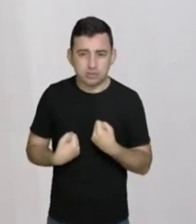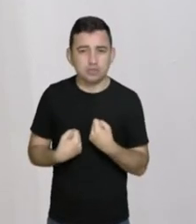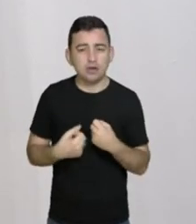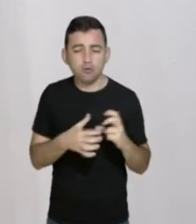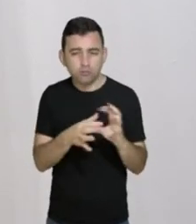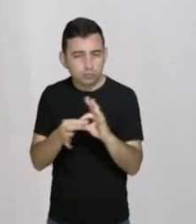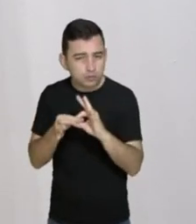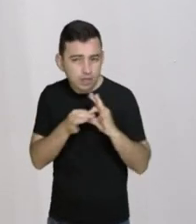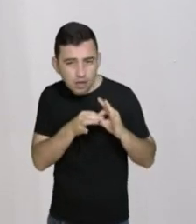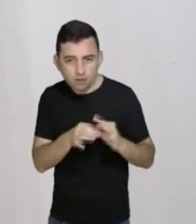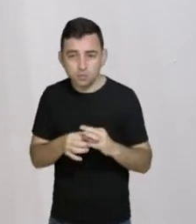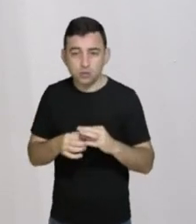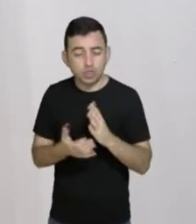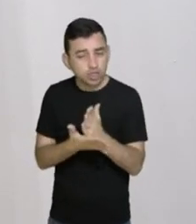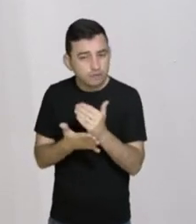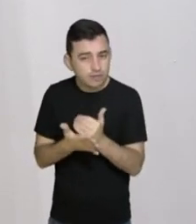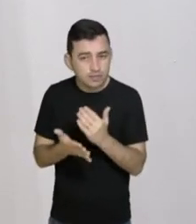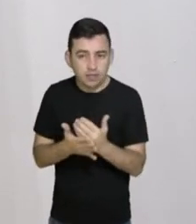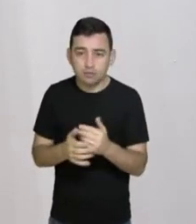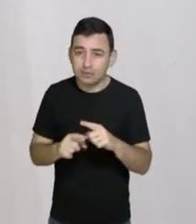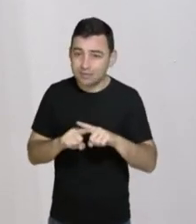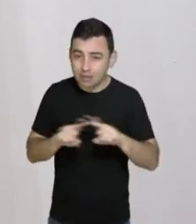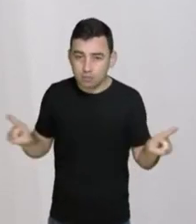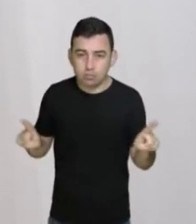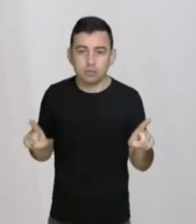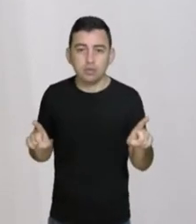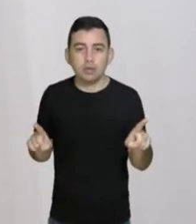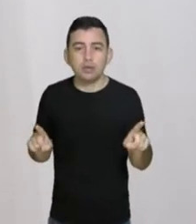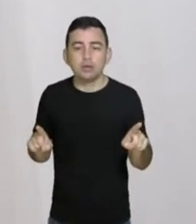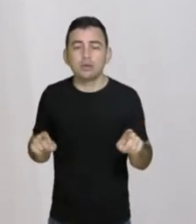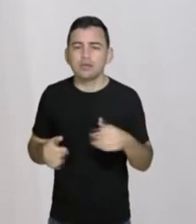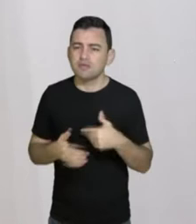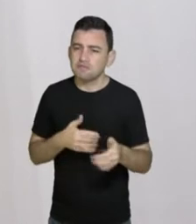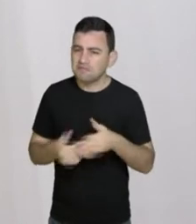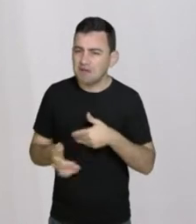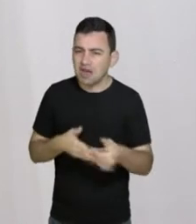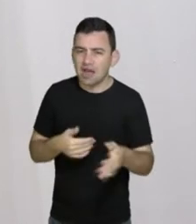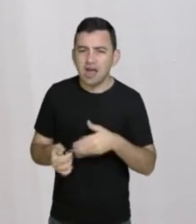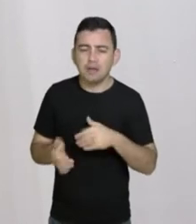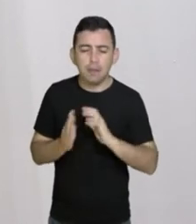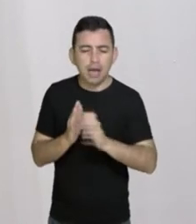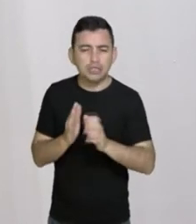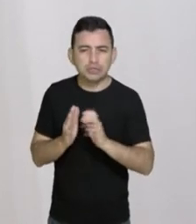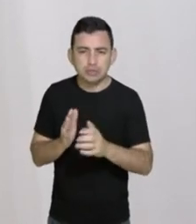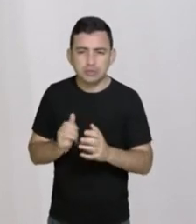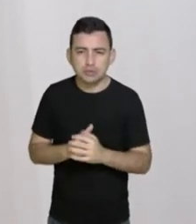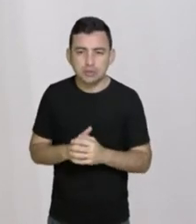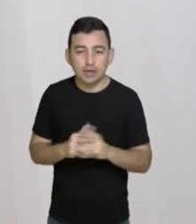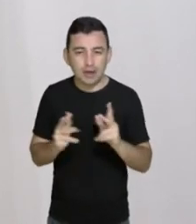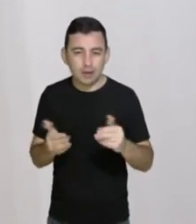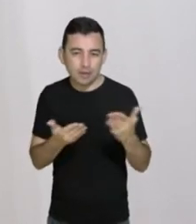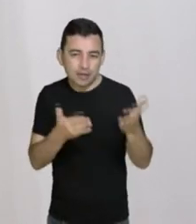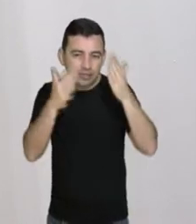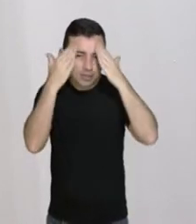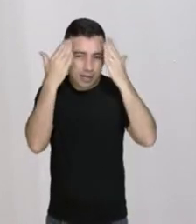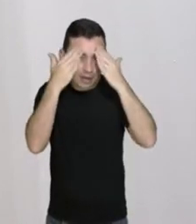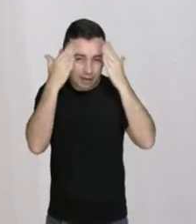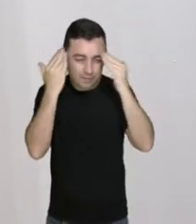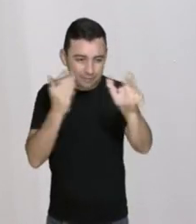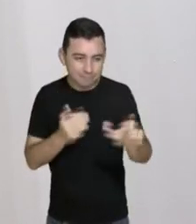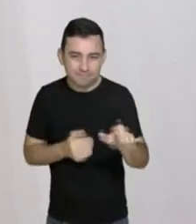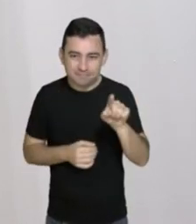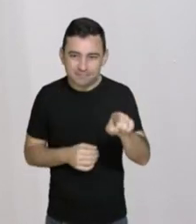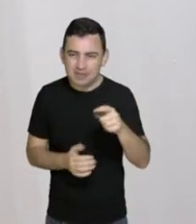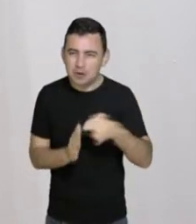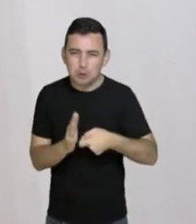divisão, independente de sigla partidária. Cito aqui o deputado Zé Milton Schaefer, que